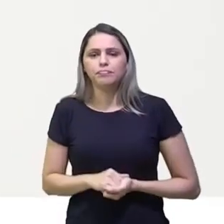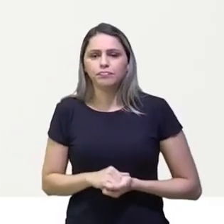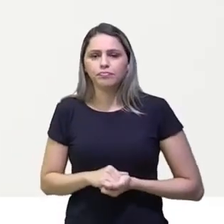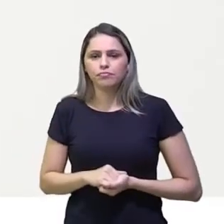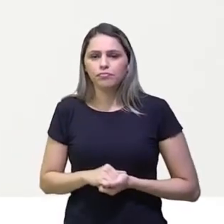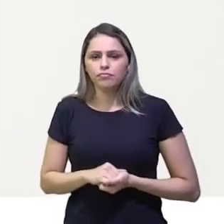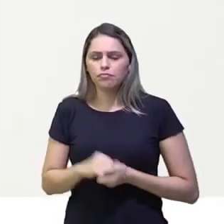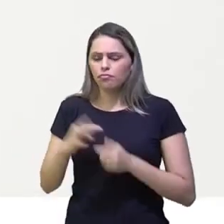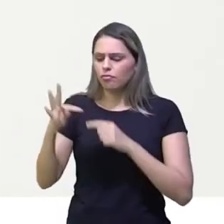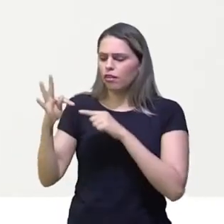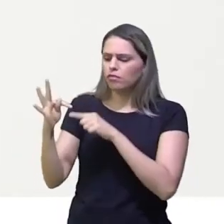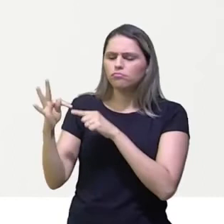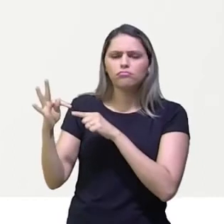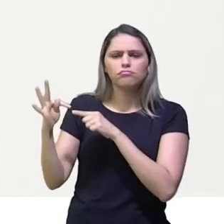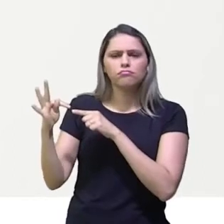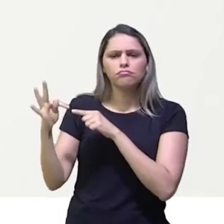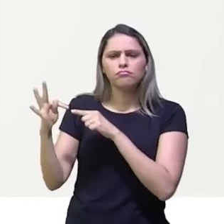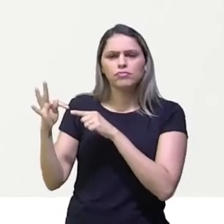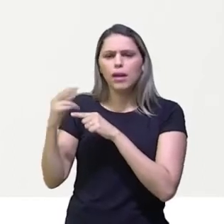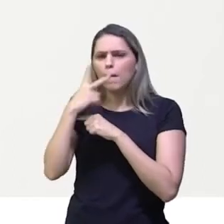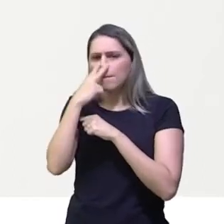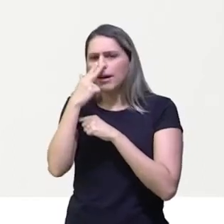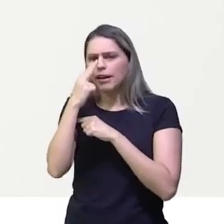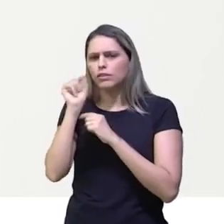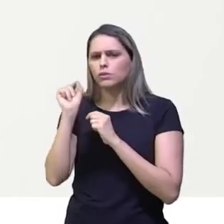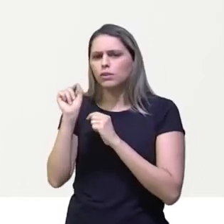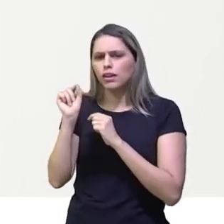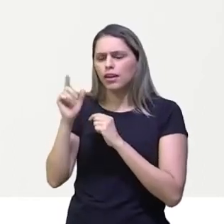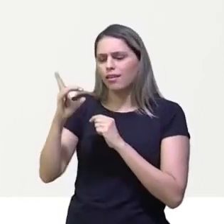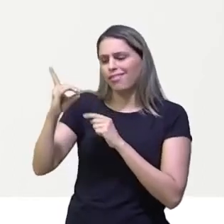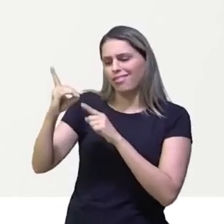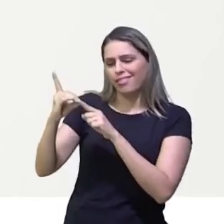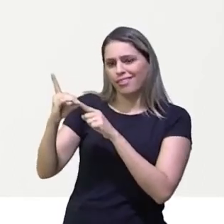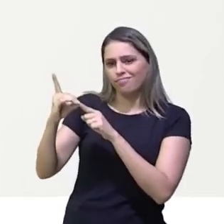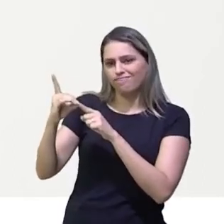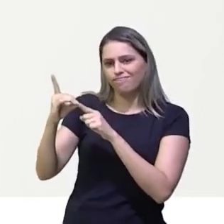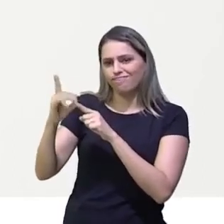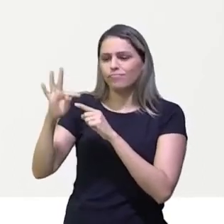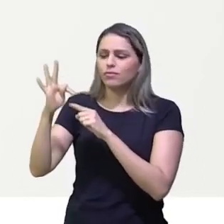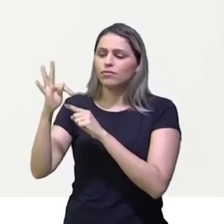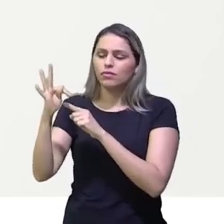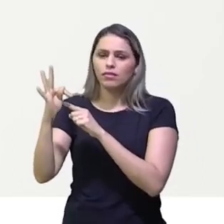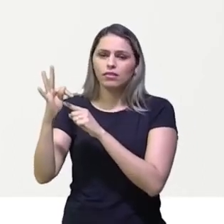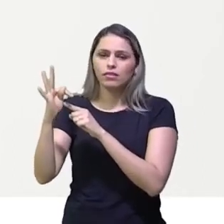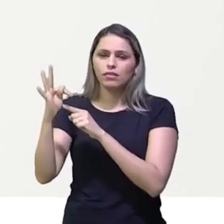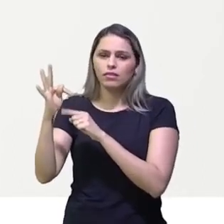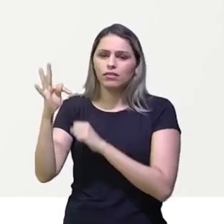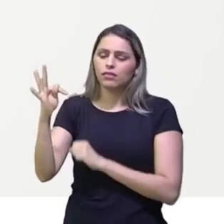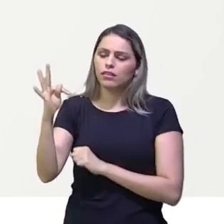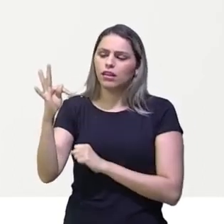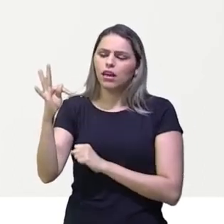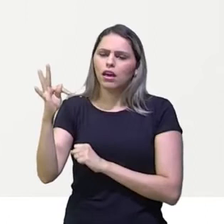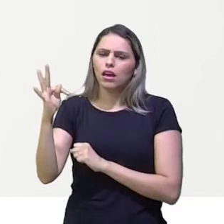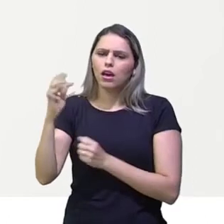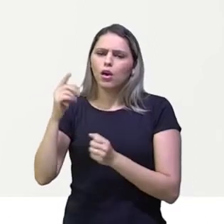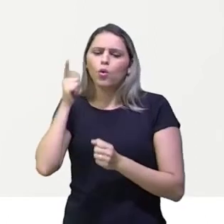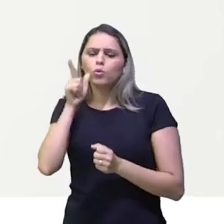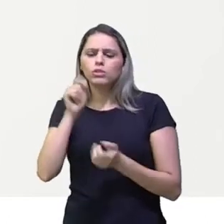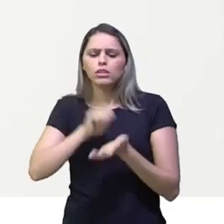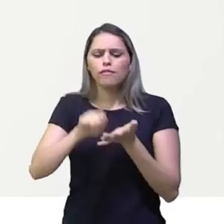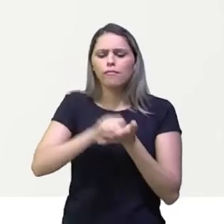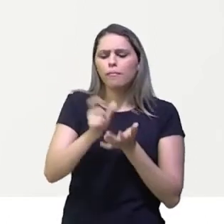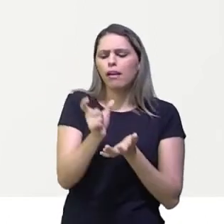a letra T, que é parecido com a sonoridade do D. T, D. O que é que eu posso escrever com a letra